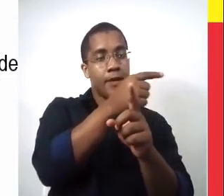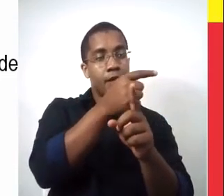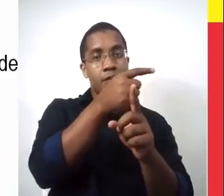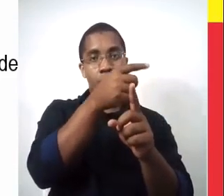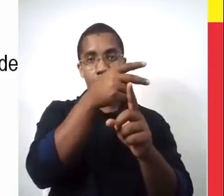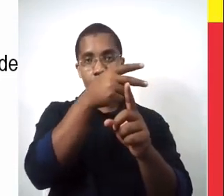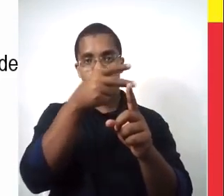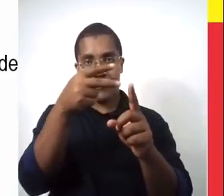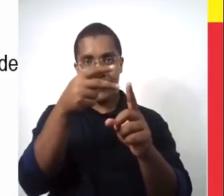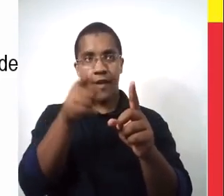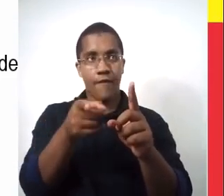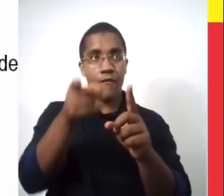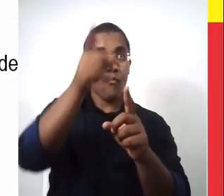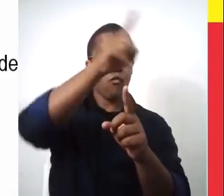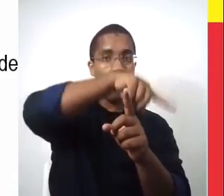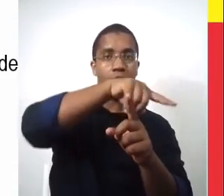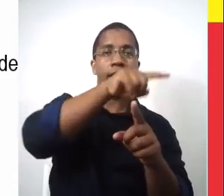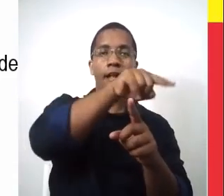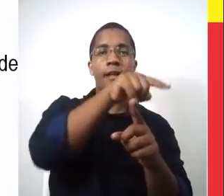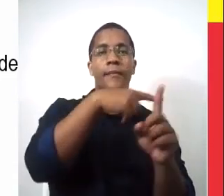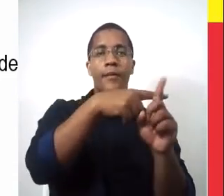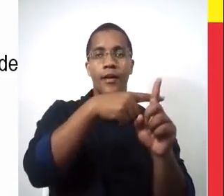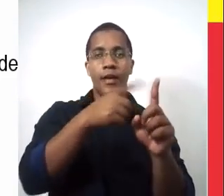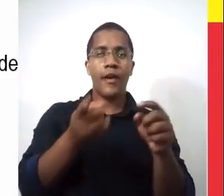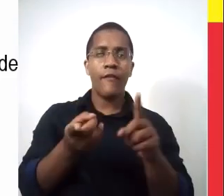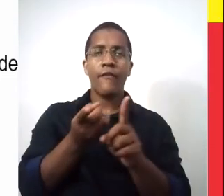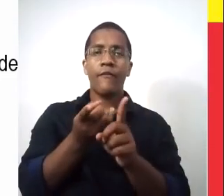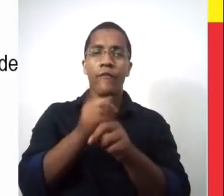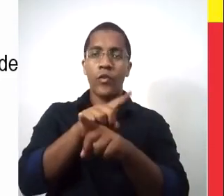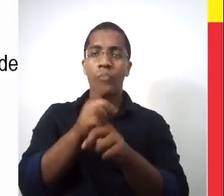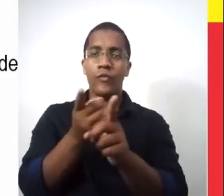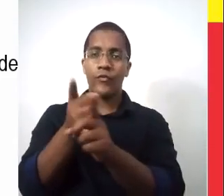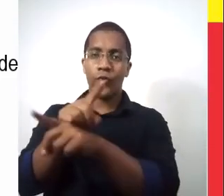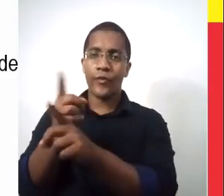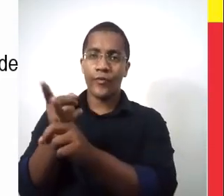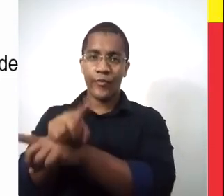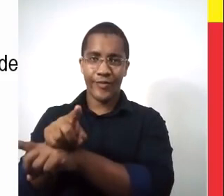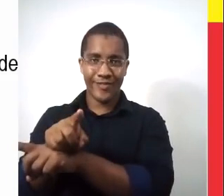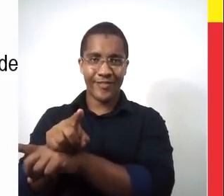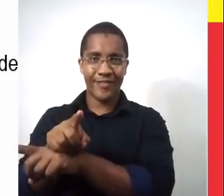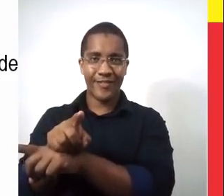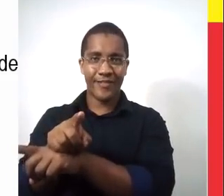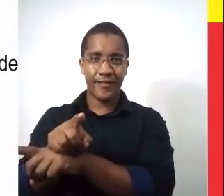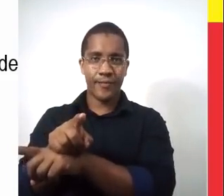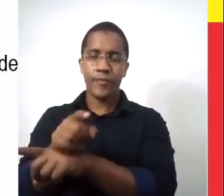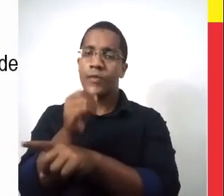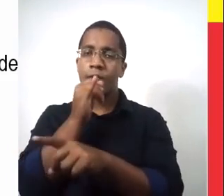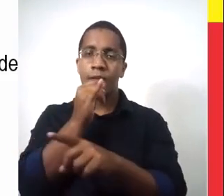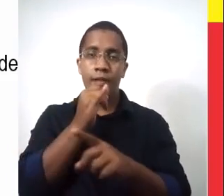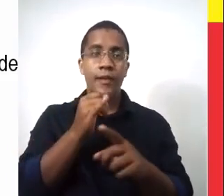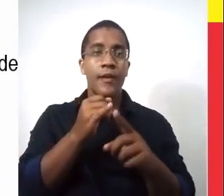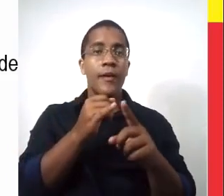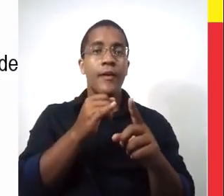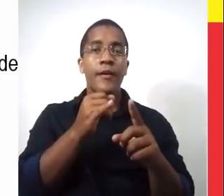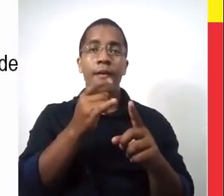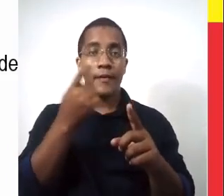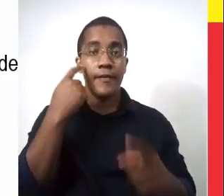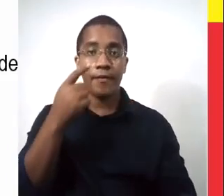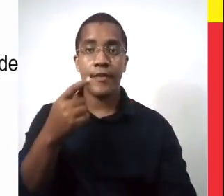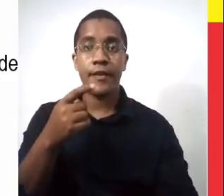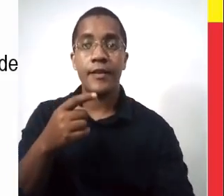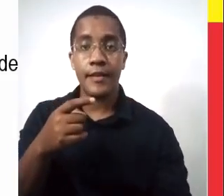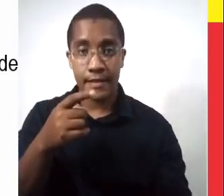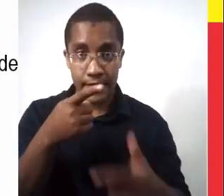A operação inversa da multiplicação é a divisão. E a operação inversa da divisão é a multiplicação. Ok? Tanto indo, ó, veja